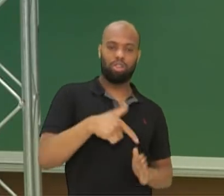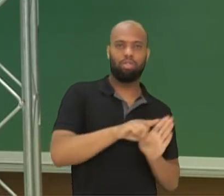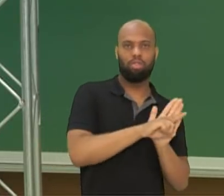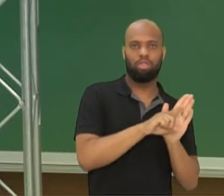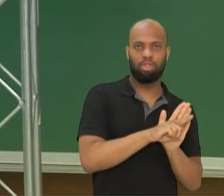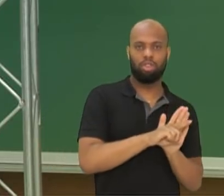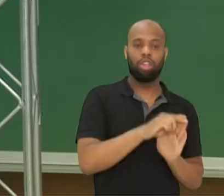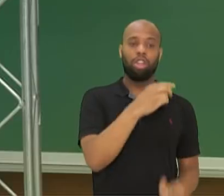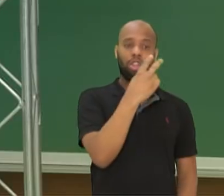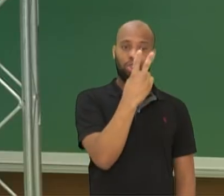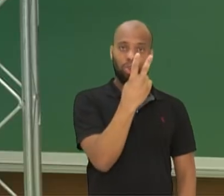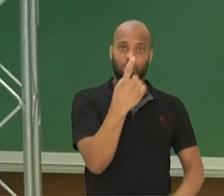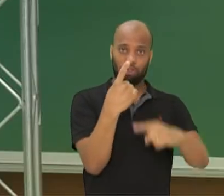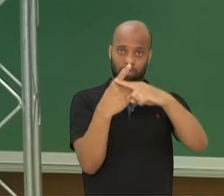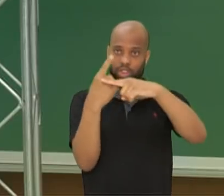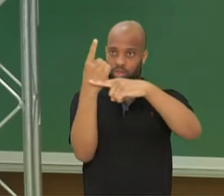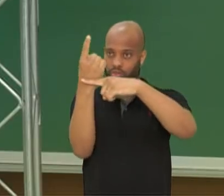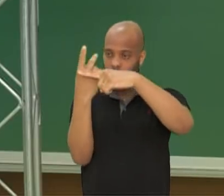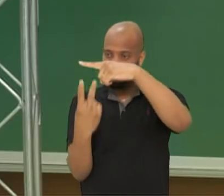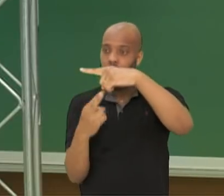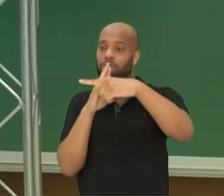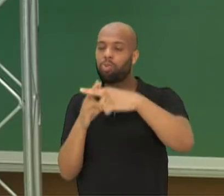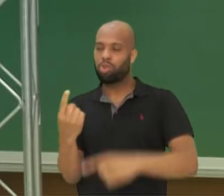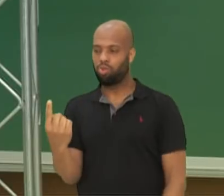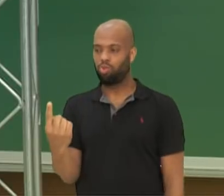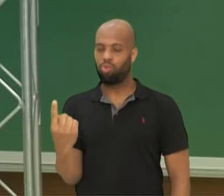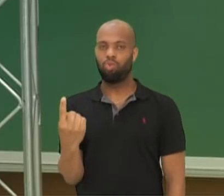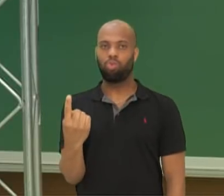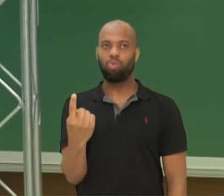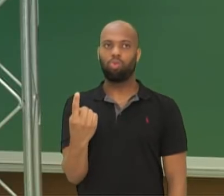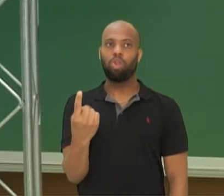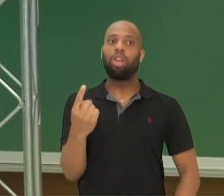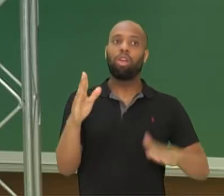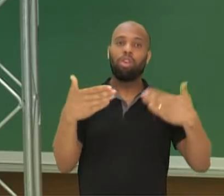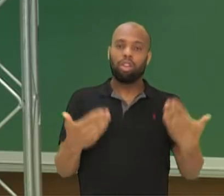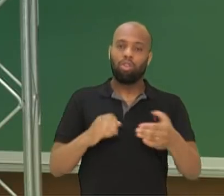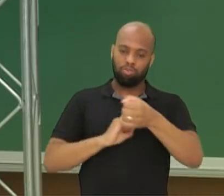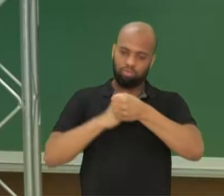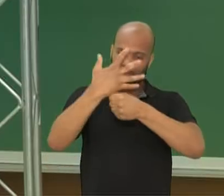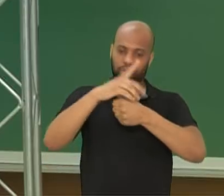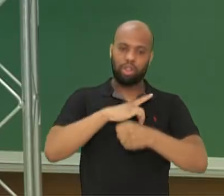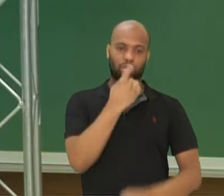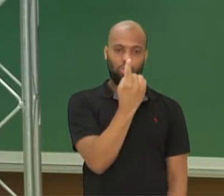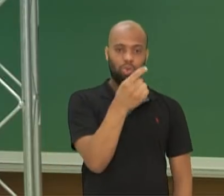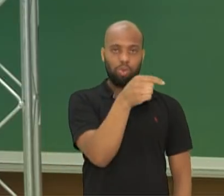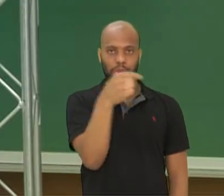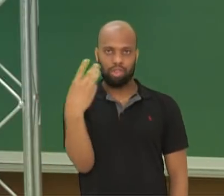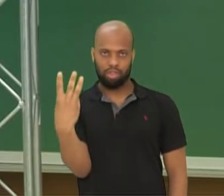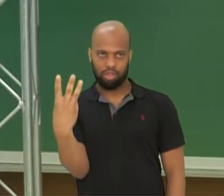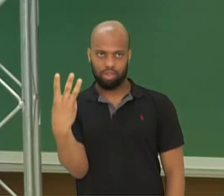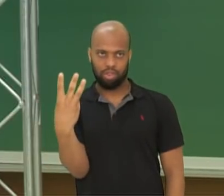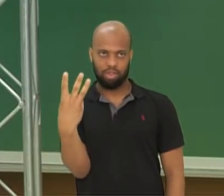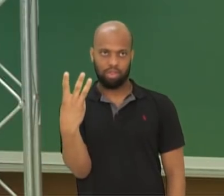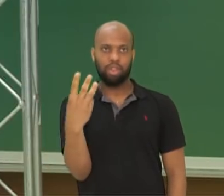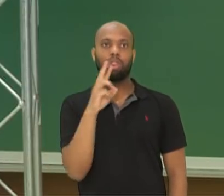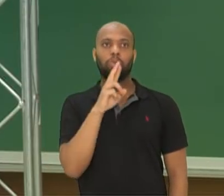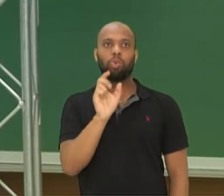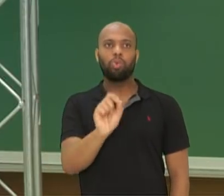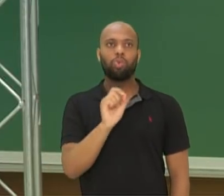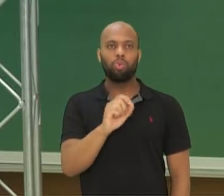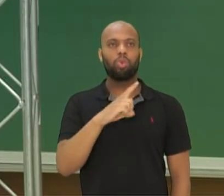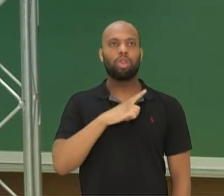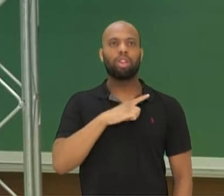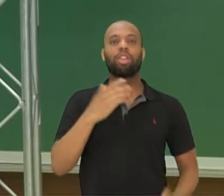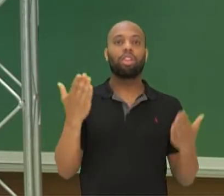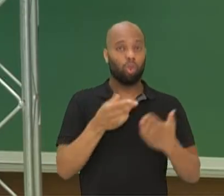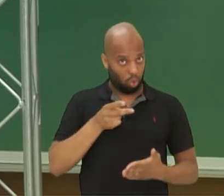Então, 2 vezes meio dá 1. Aí eu fico no expoente com 1 menos 3. E aí, vamos resolver